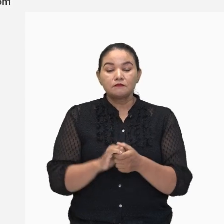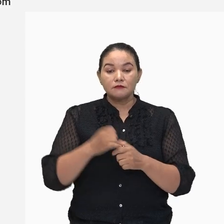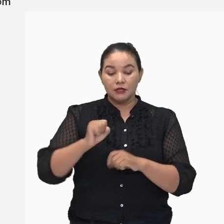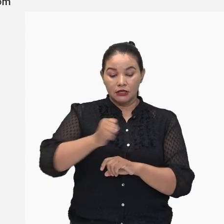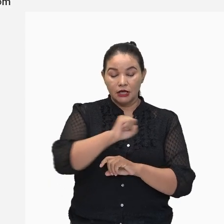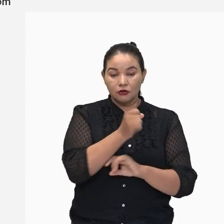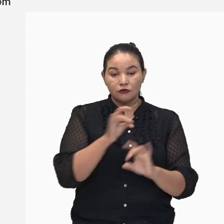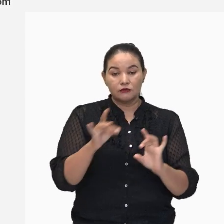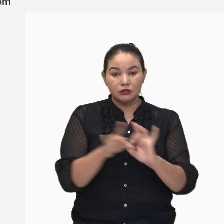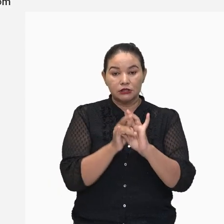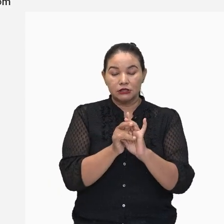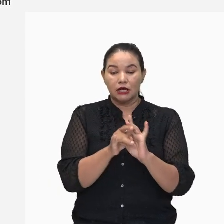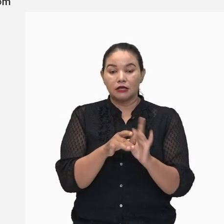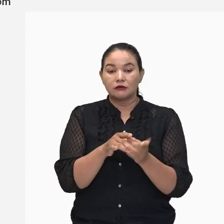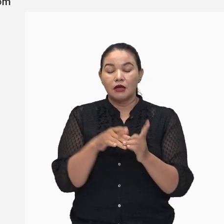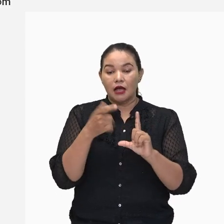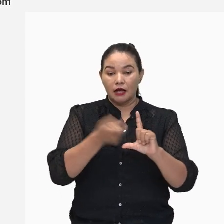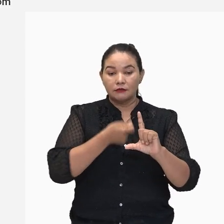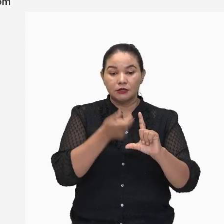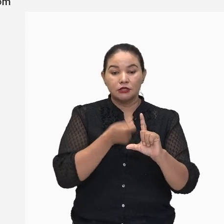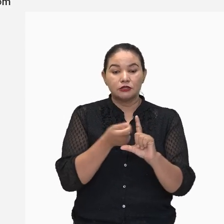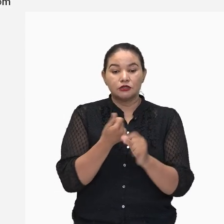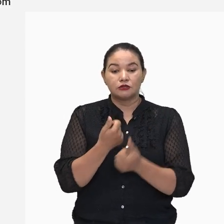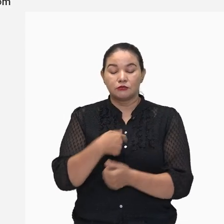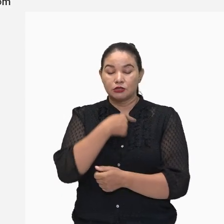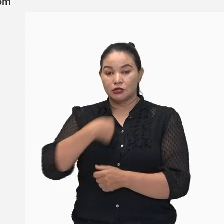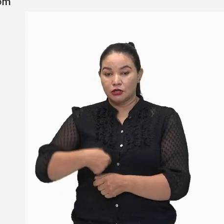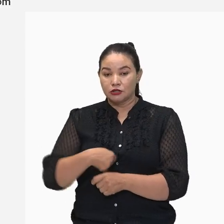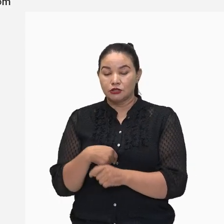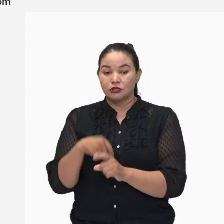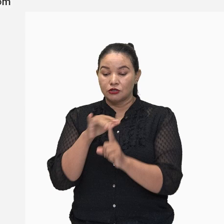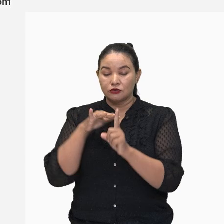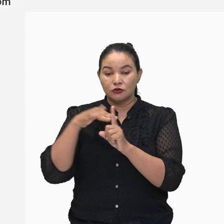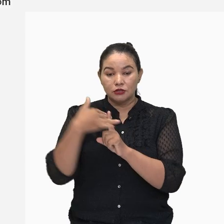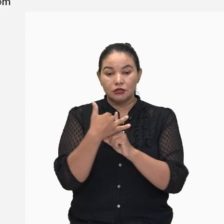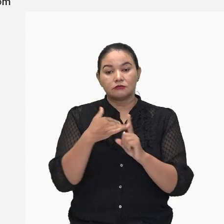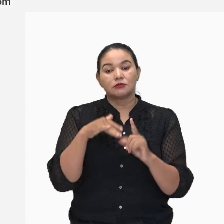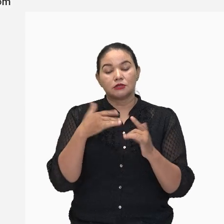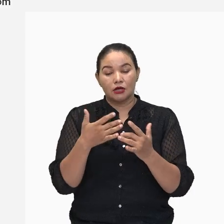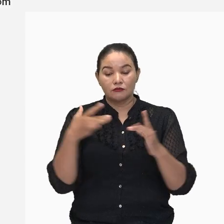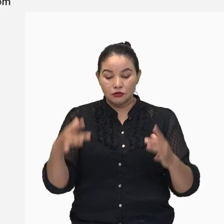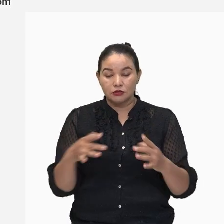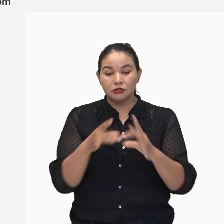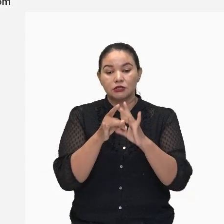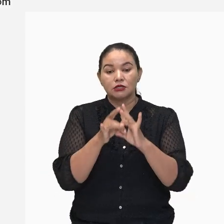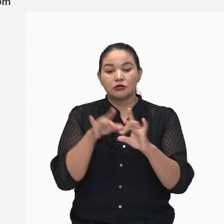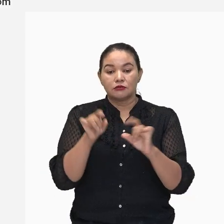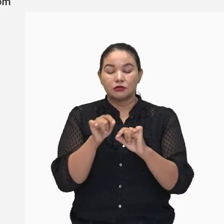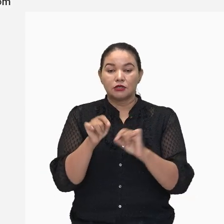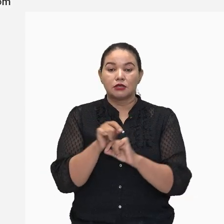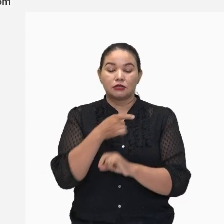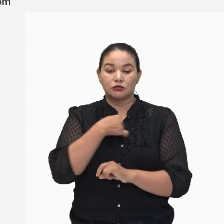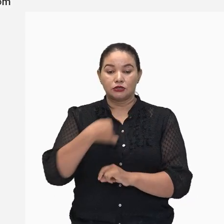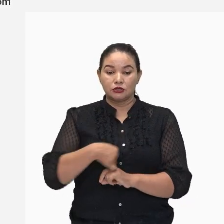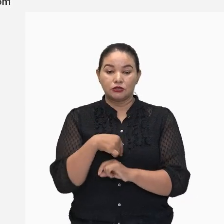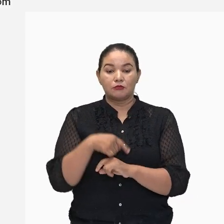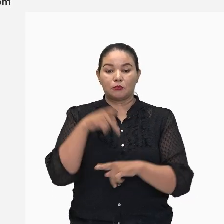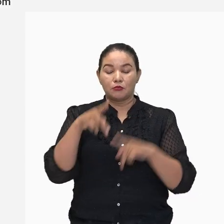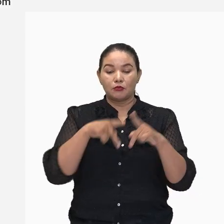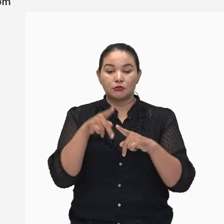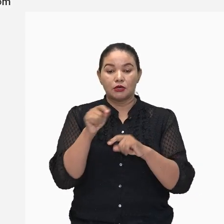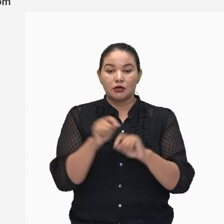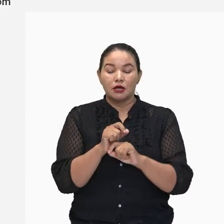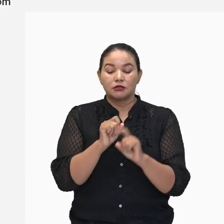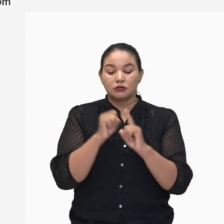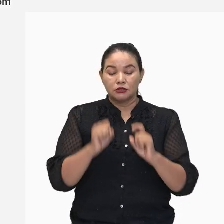à parte socialista, ou seja, de se integrar realmente aí a China popular, mantendo seu sistema